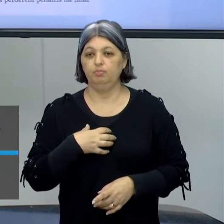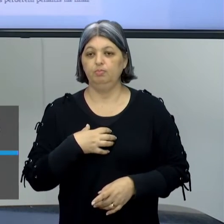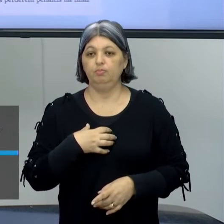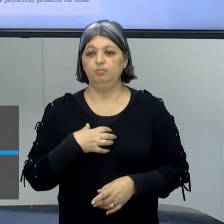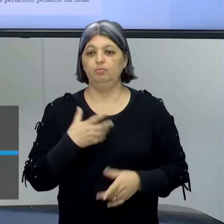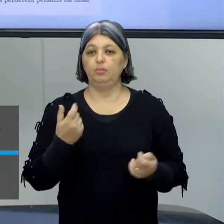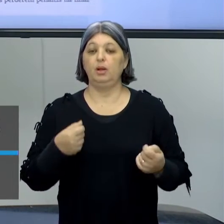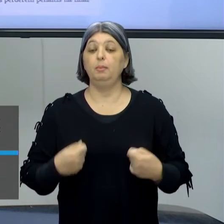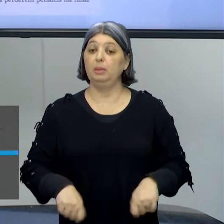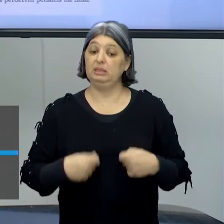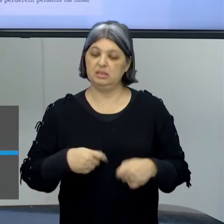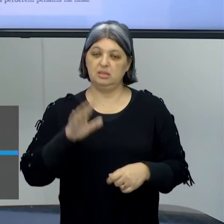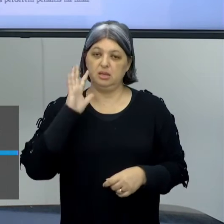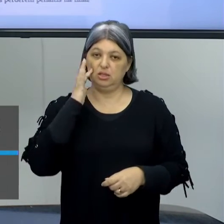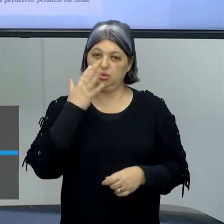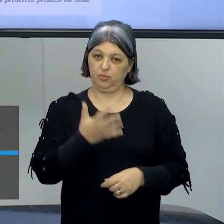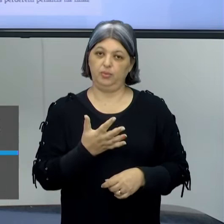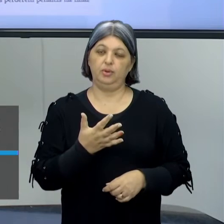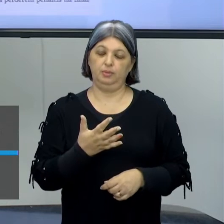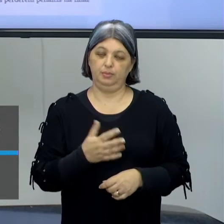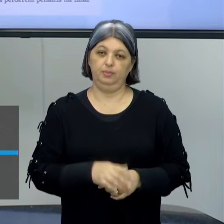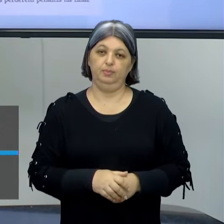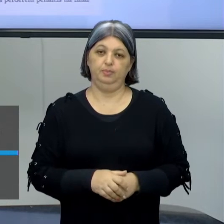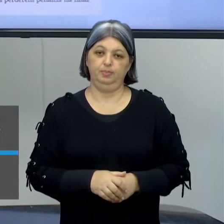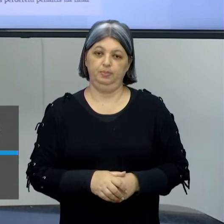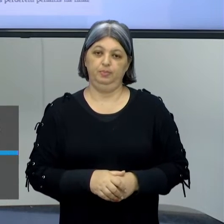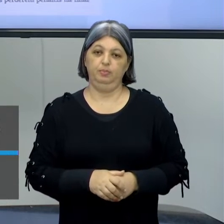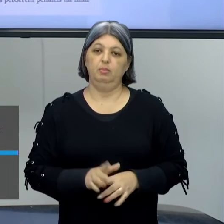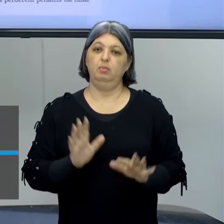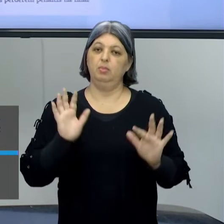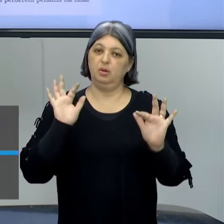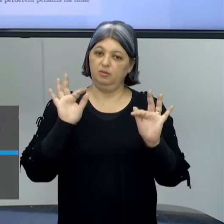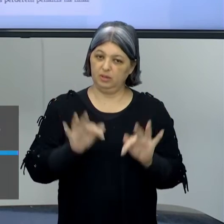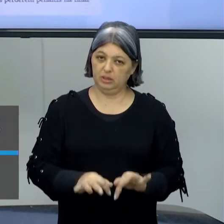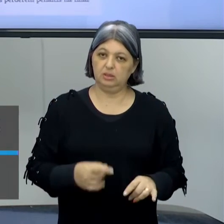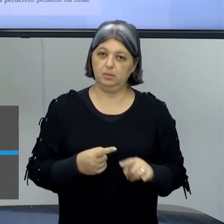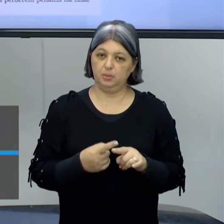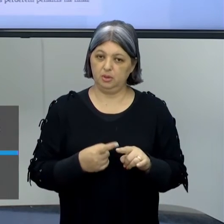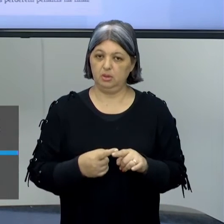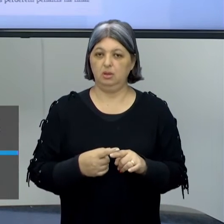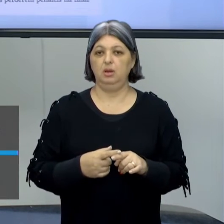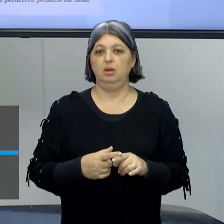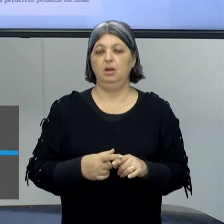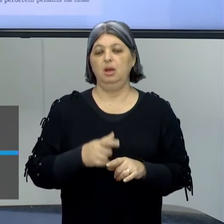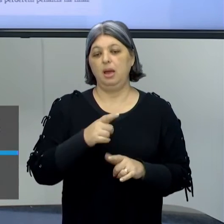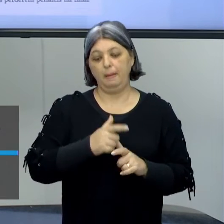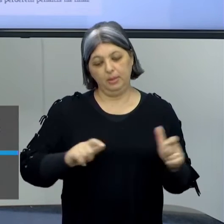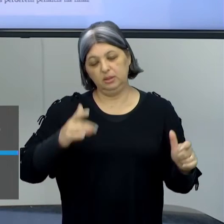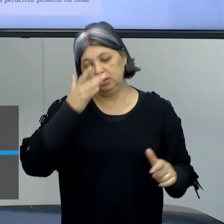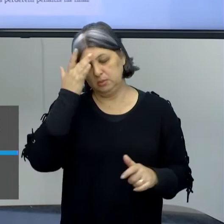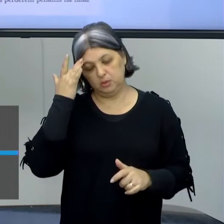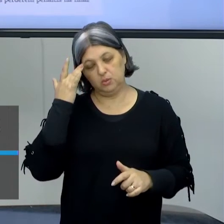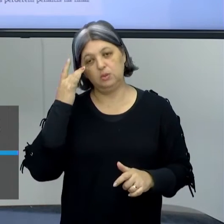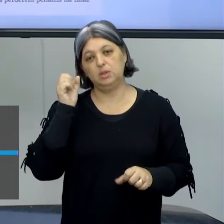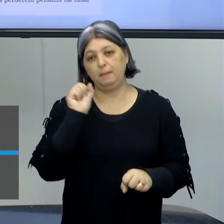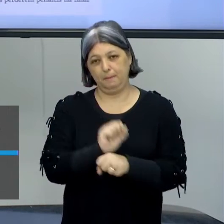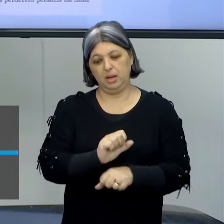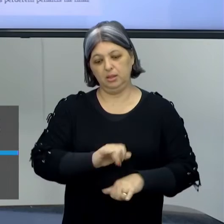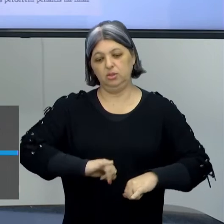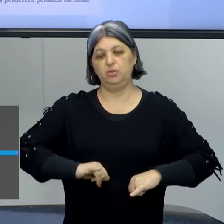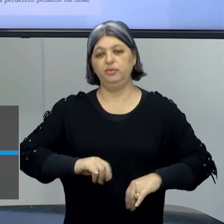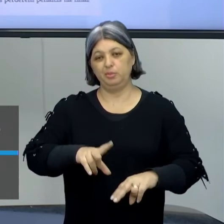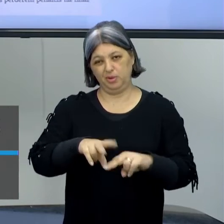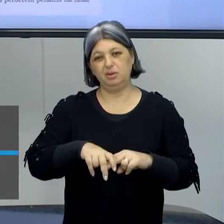sejam resolvidas e que elas acabem para que muitas pessoas deixem de sofrer por essas situações. E